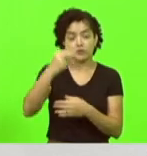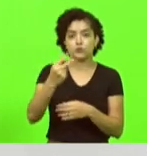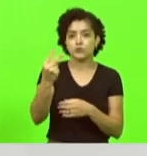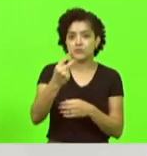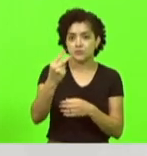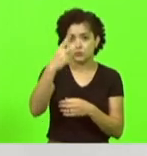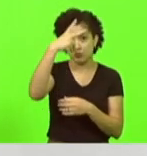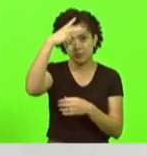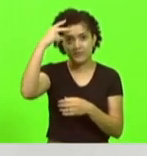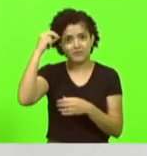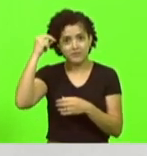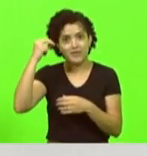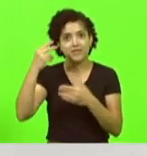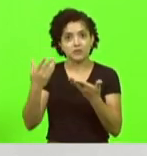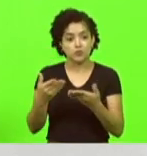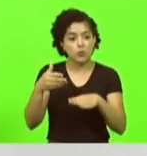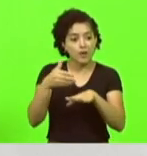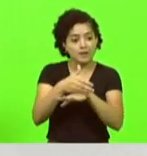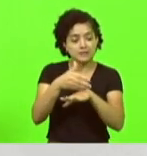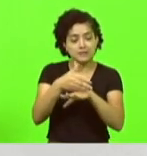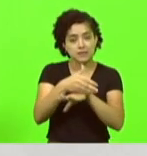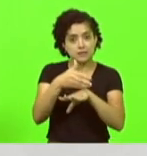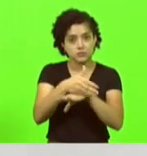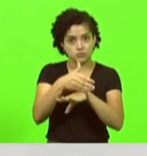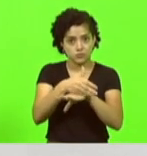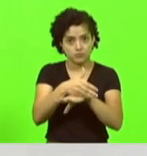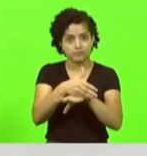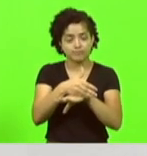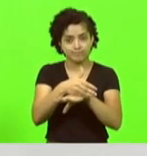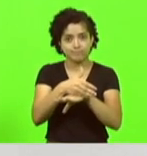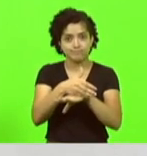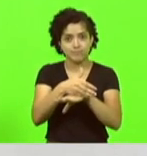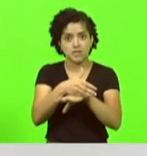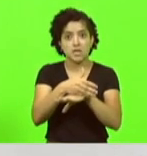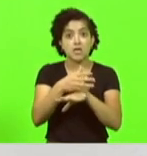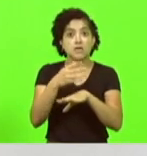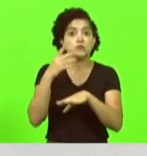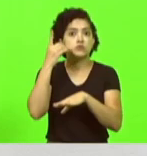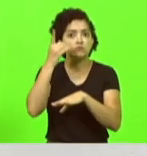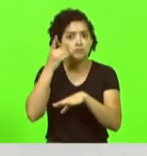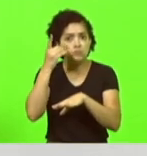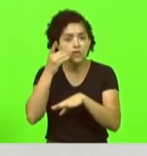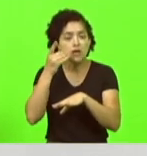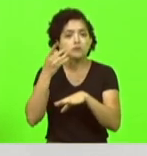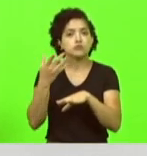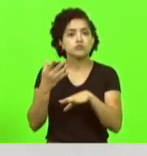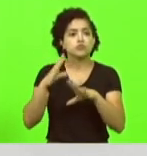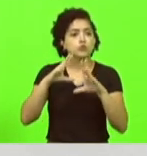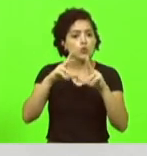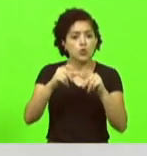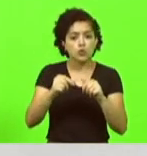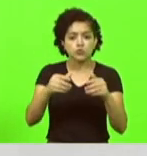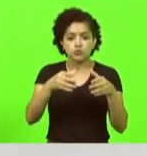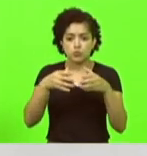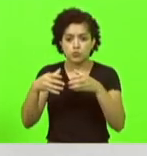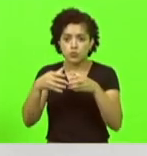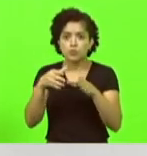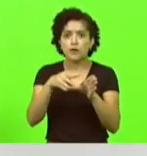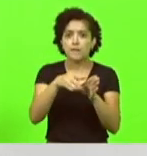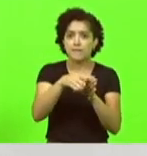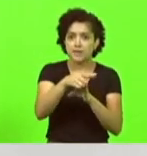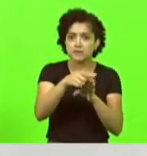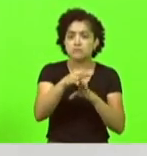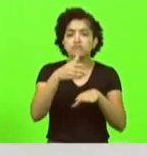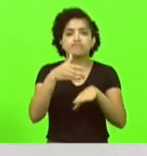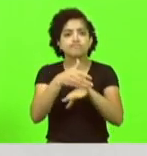tenha um acesso não só os seus deputados Mas aos meios de comunicação EA participação de muitos